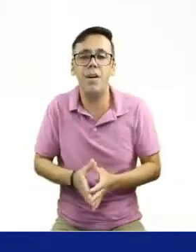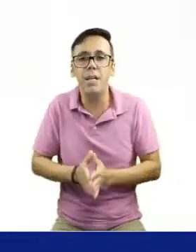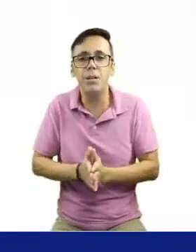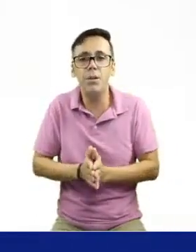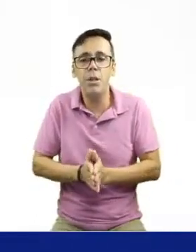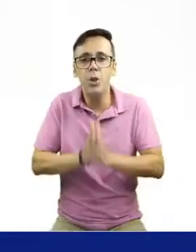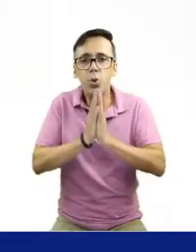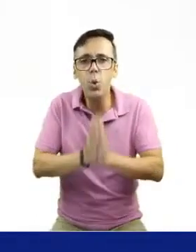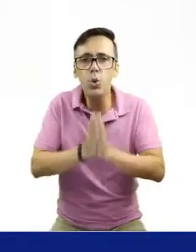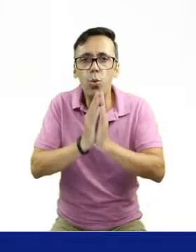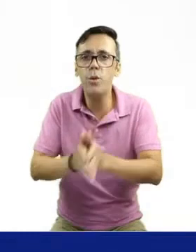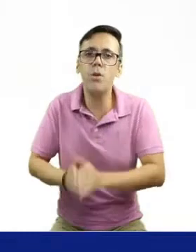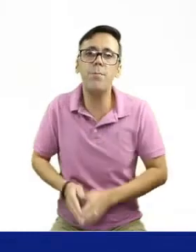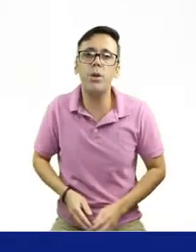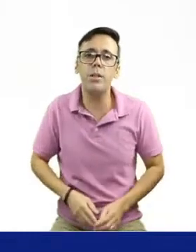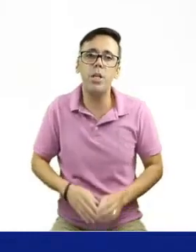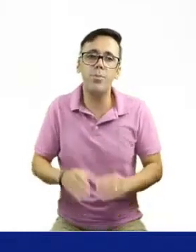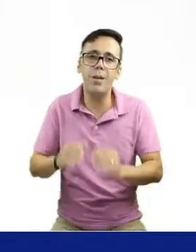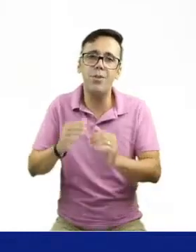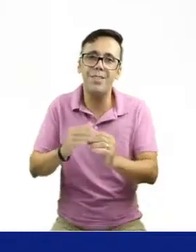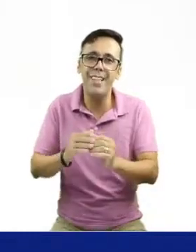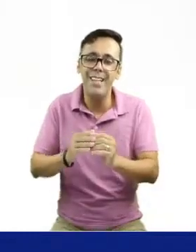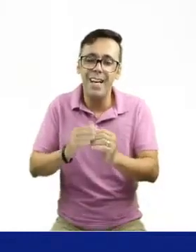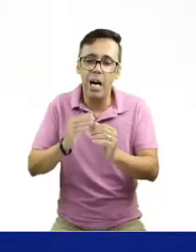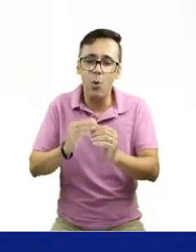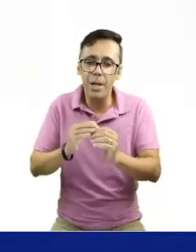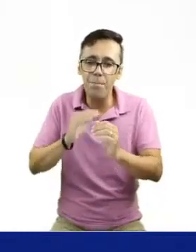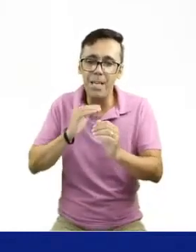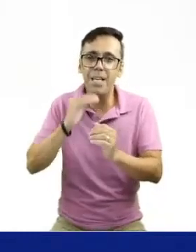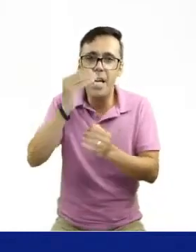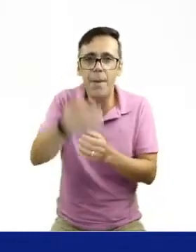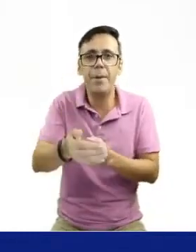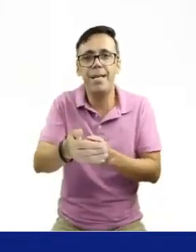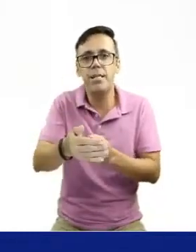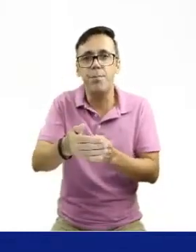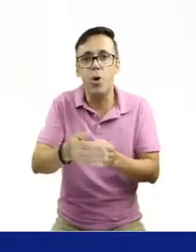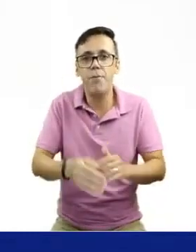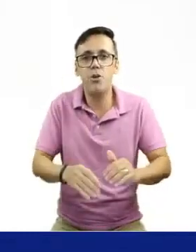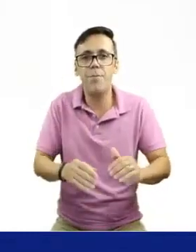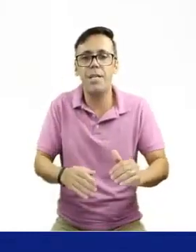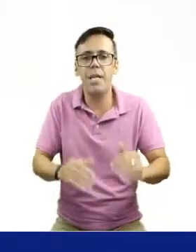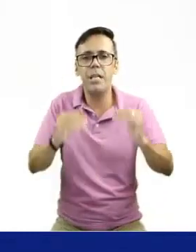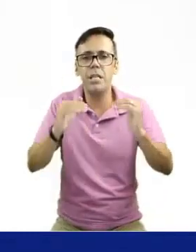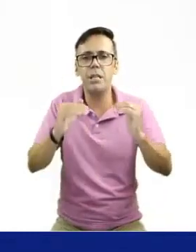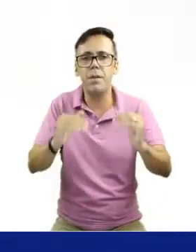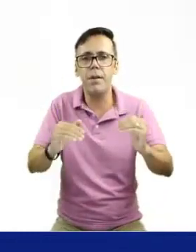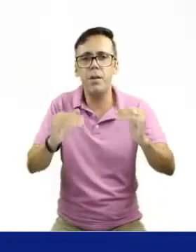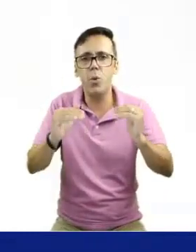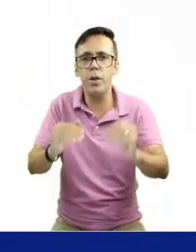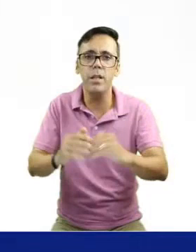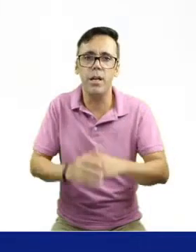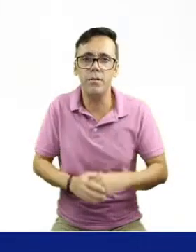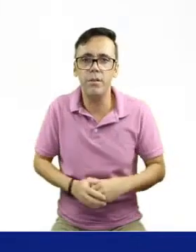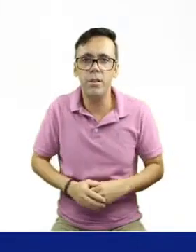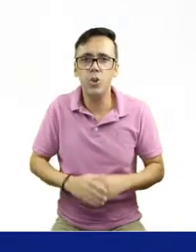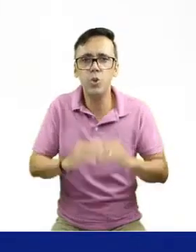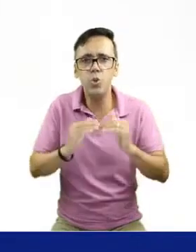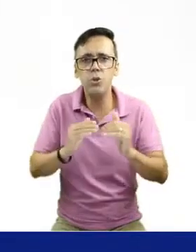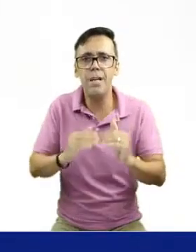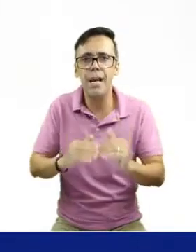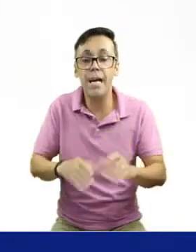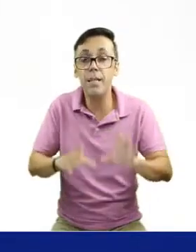mnemonicamente falando tudo isso é importante para você agora migrar para essa prova de maneira tranquila